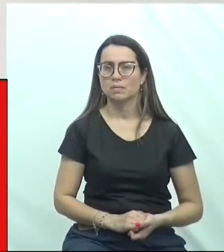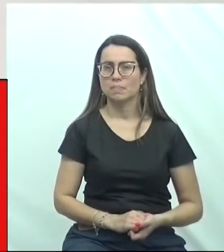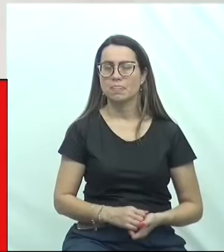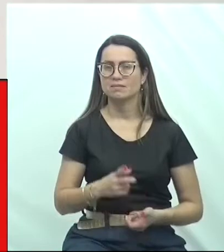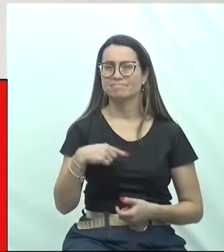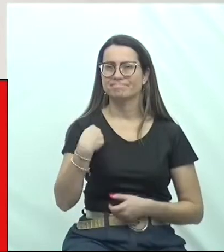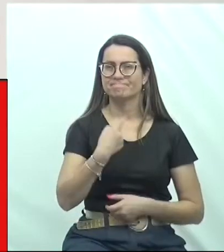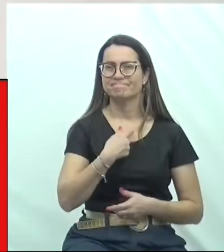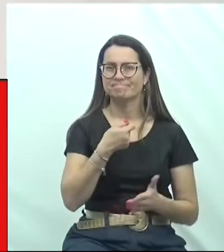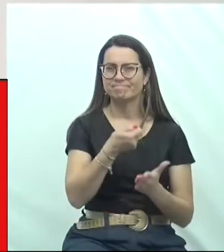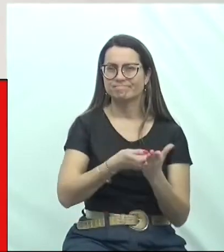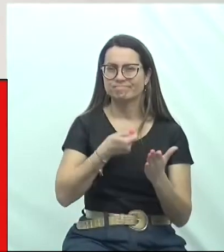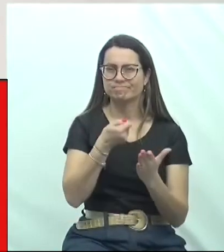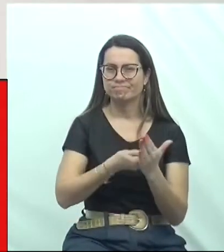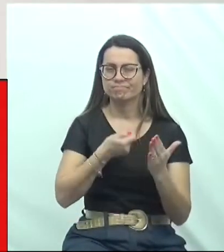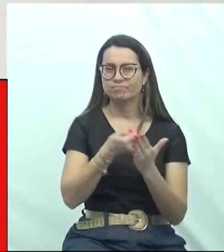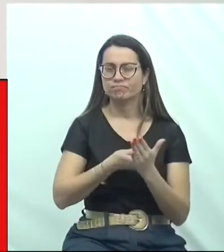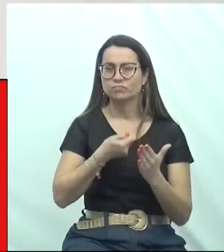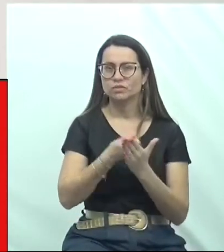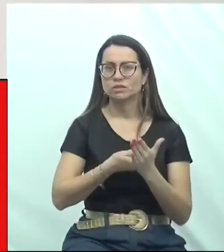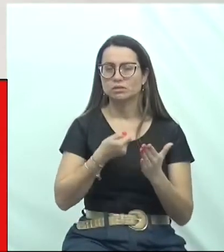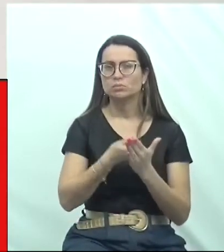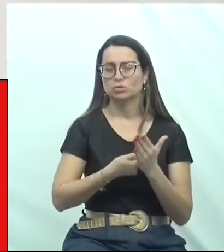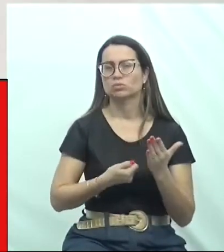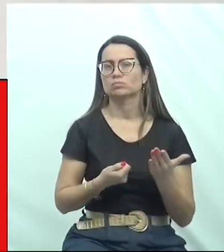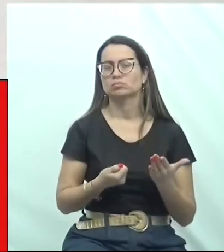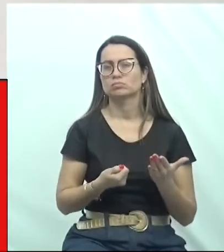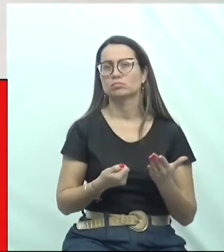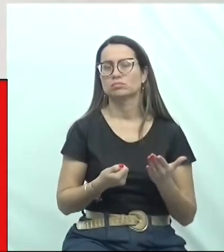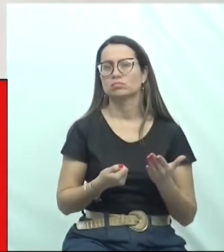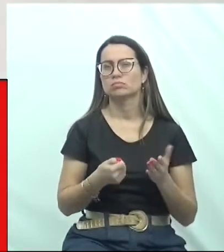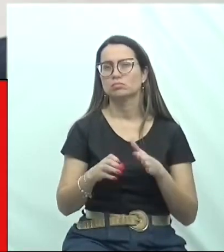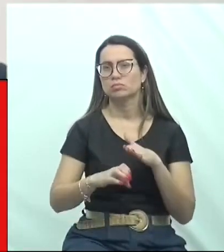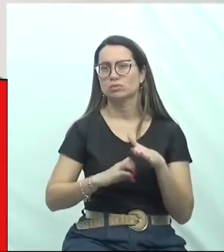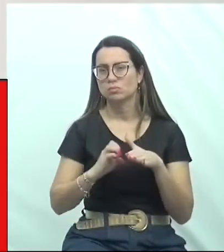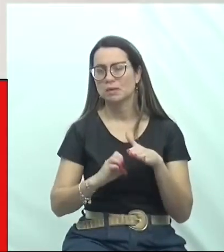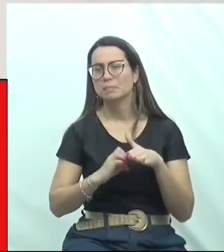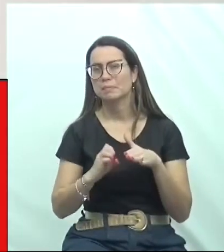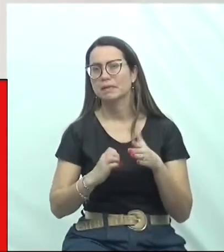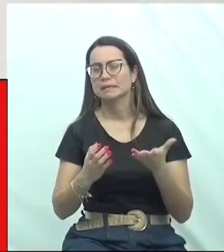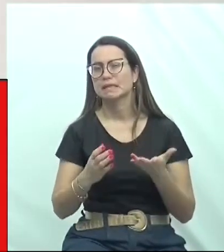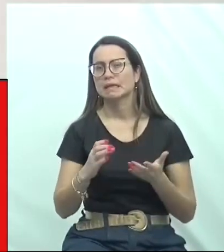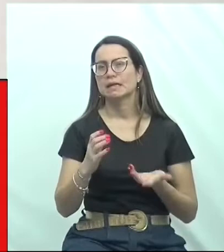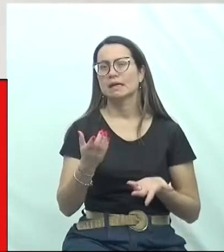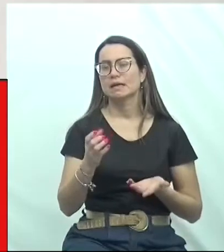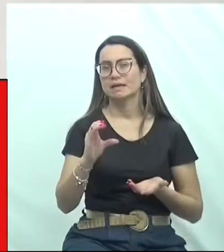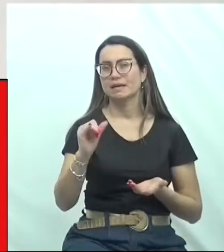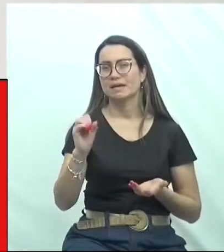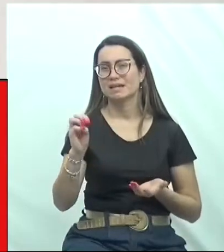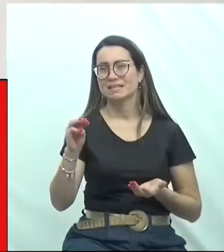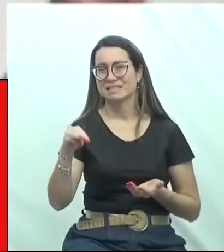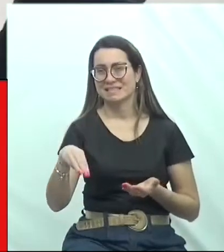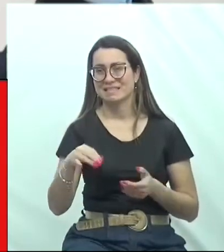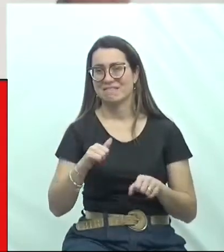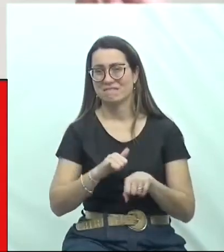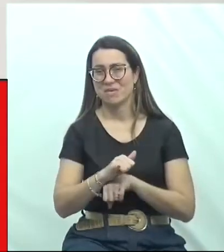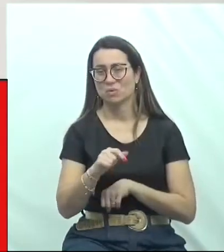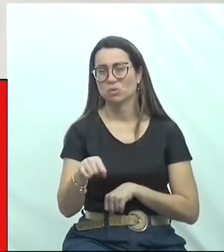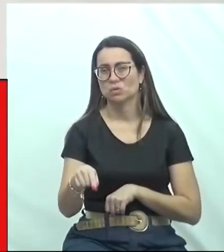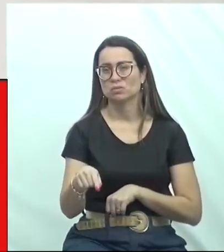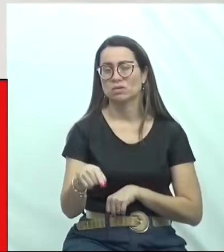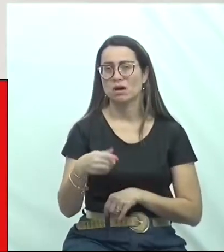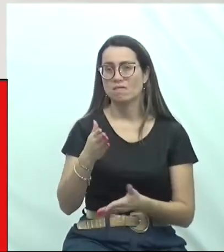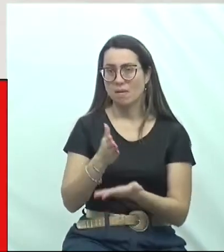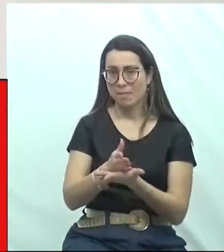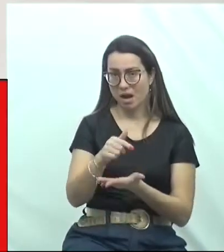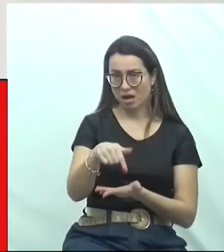casa, né, por uma agência, tiramos a Aresc de Florianópolis, trouxemos a GESAM, continua a mesma coisa. Não vai parar por